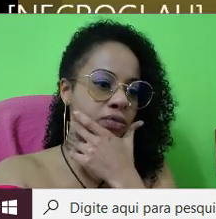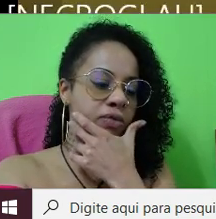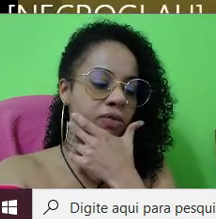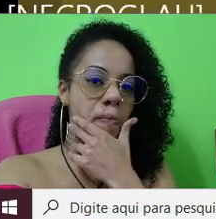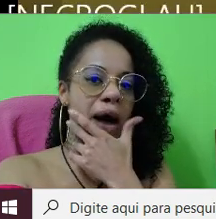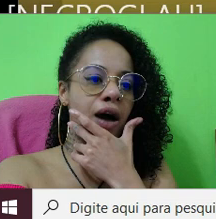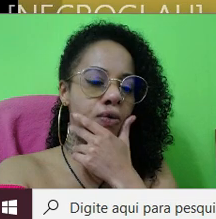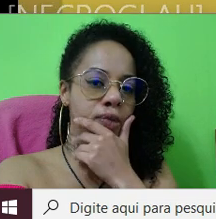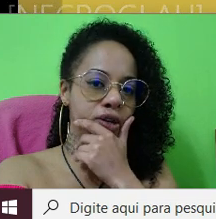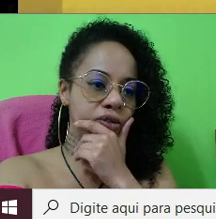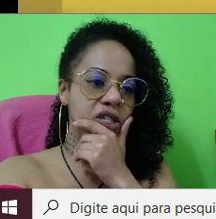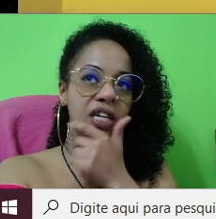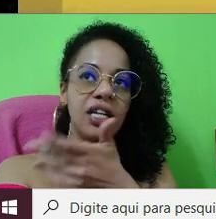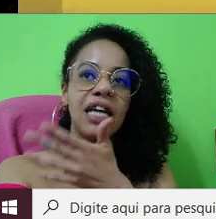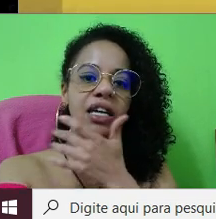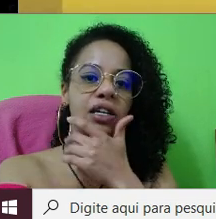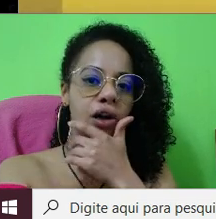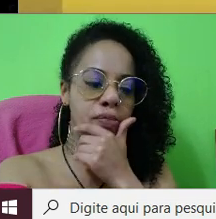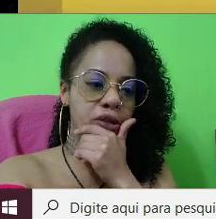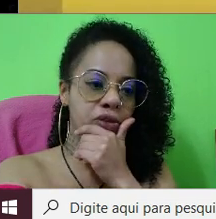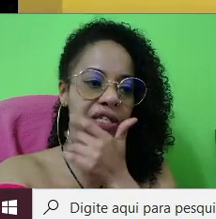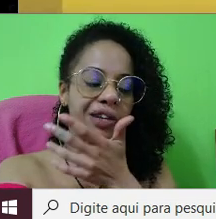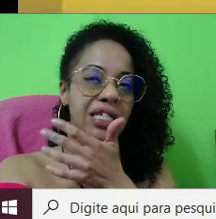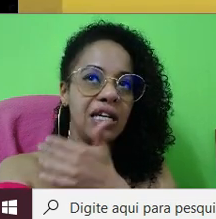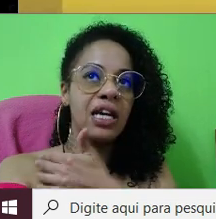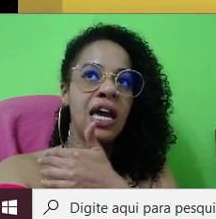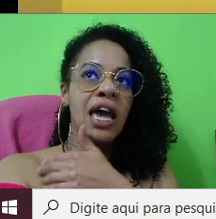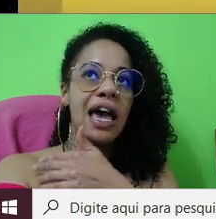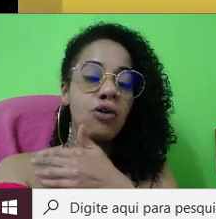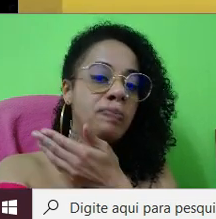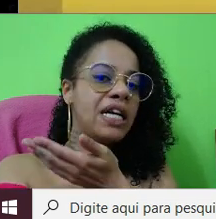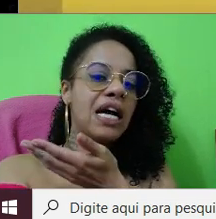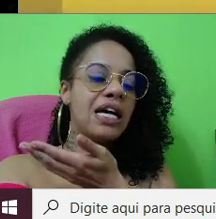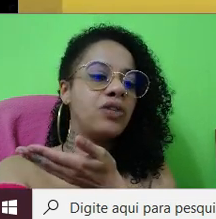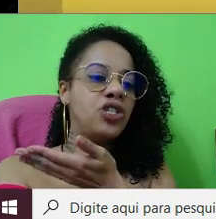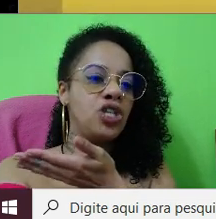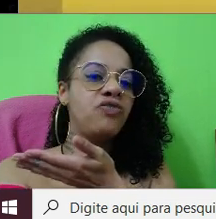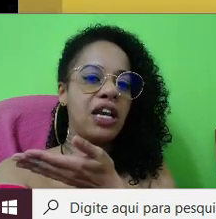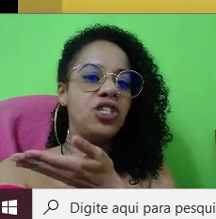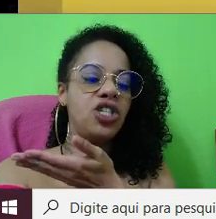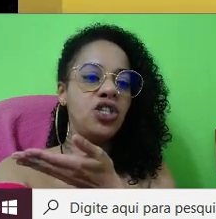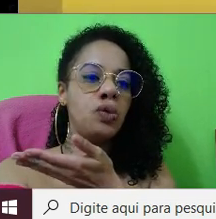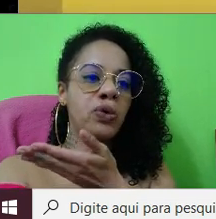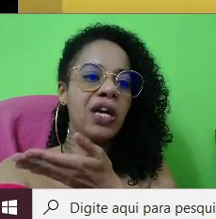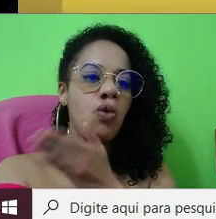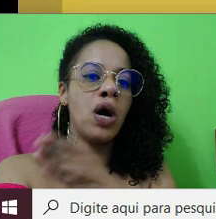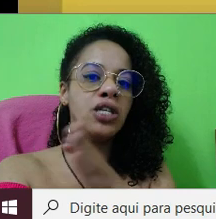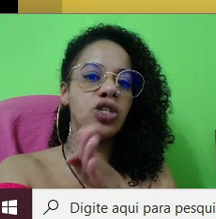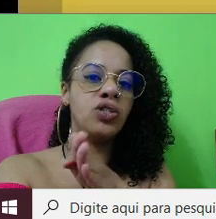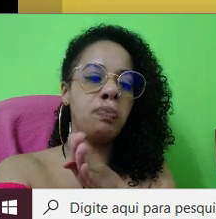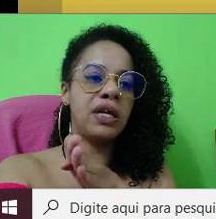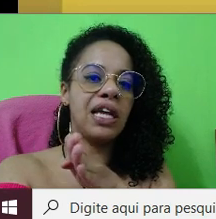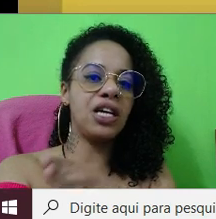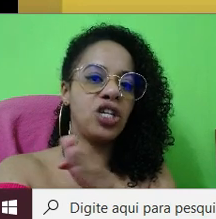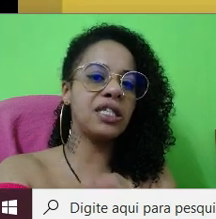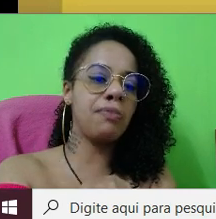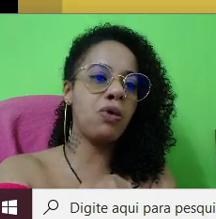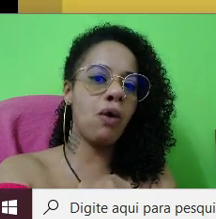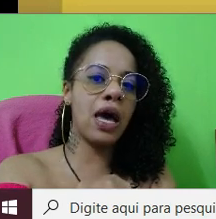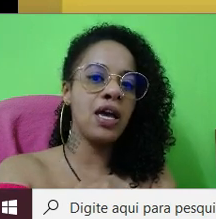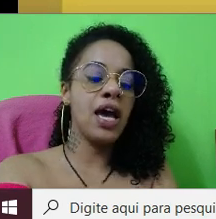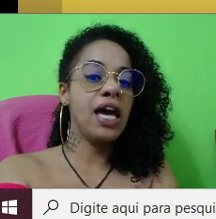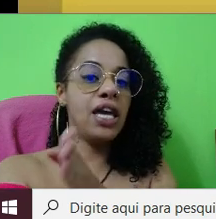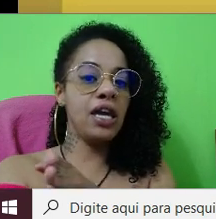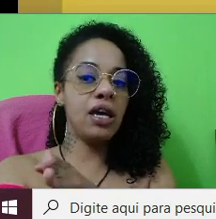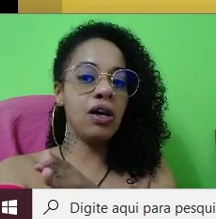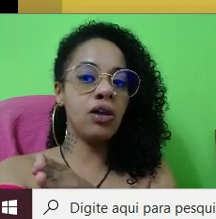com barro mano tinha que andar quilômetros então assim é complicado a gente falar disso porque o antes do PT a